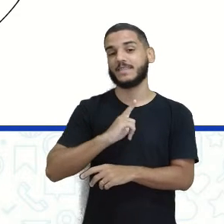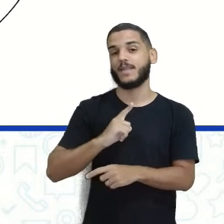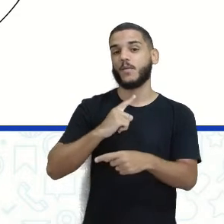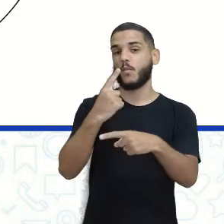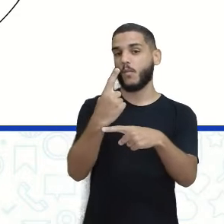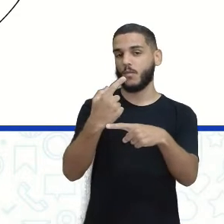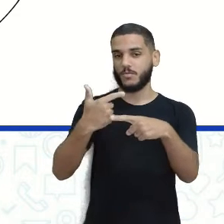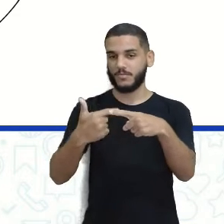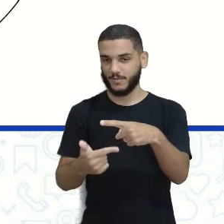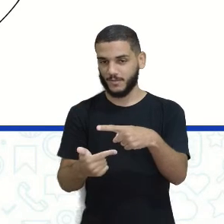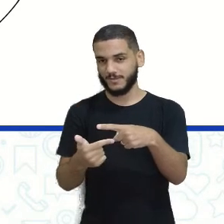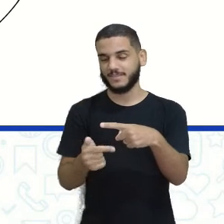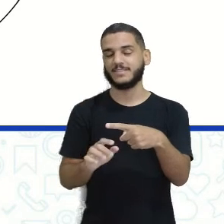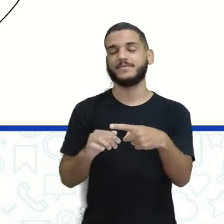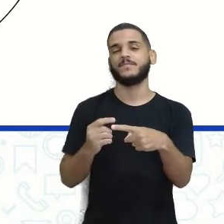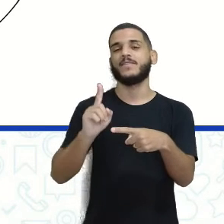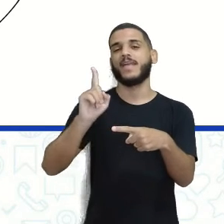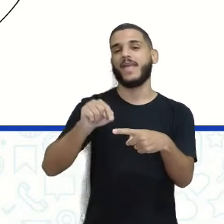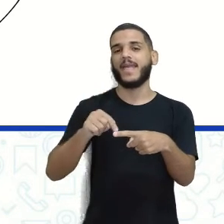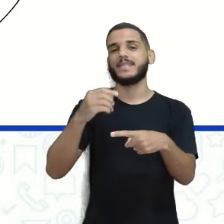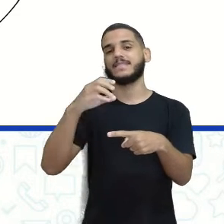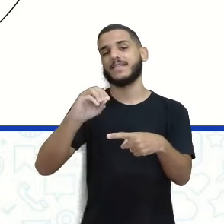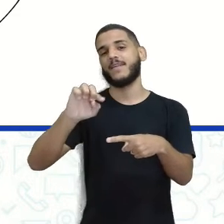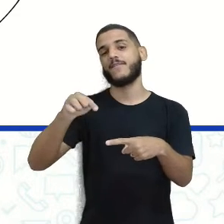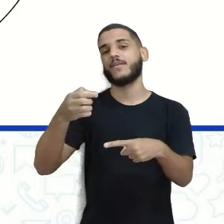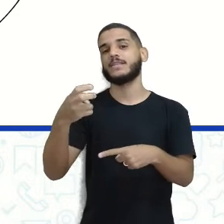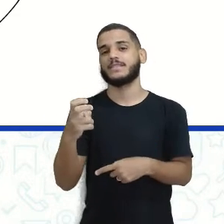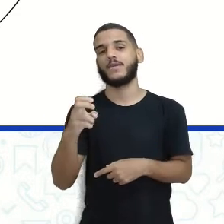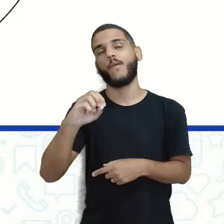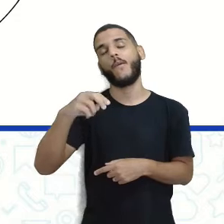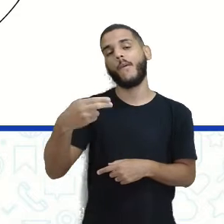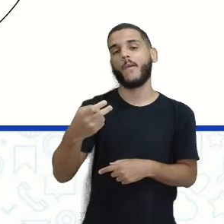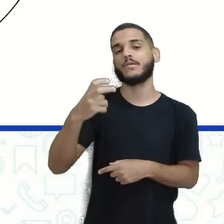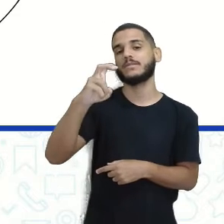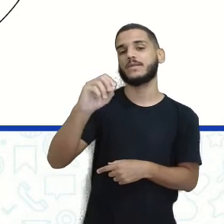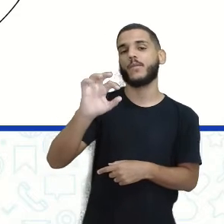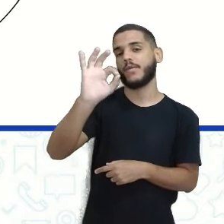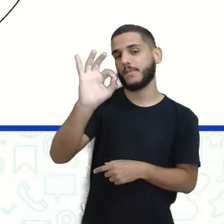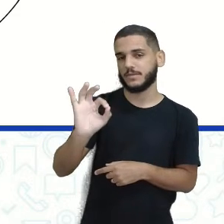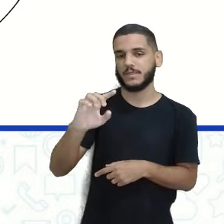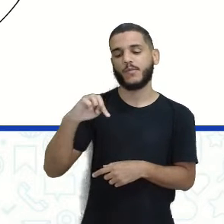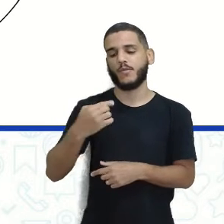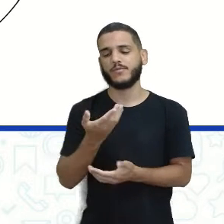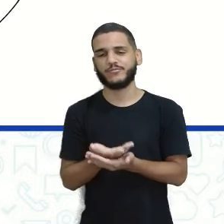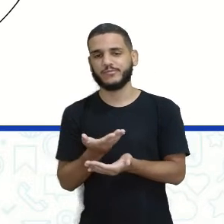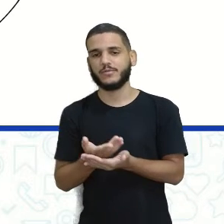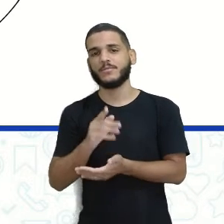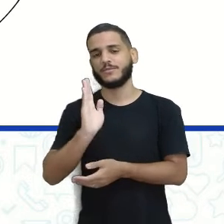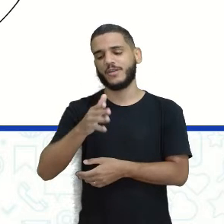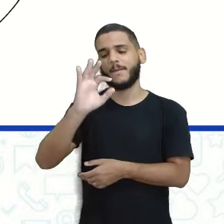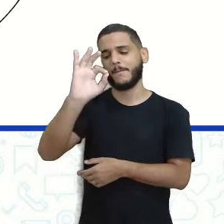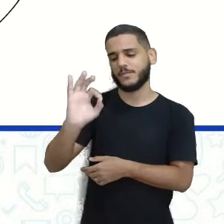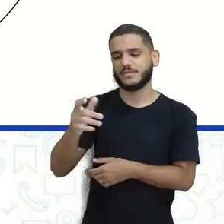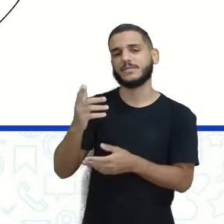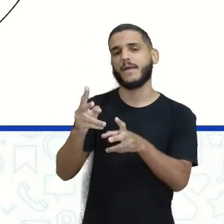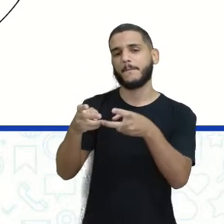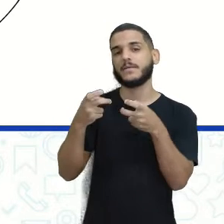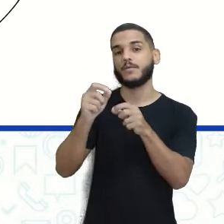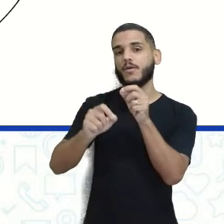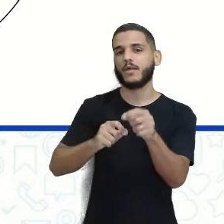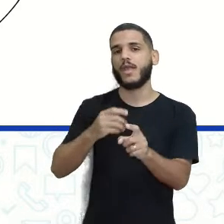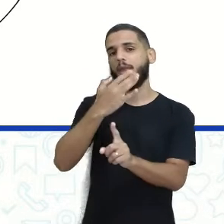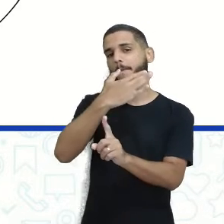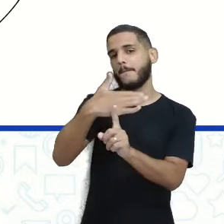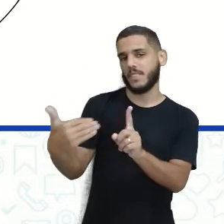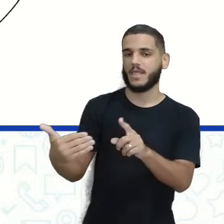2, se eu dividir 1 por 2, é 0,5 ou 50%. A gente já estudou a aula de porcentagem aqui e viu que é meio a